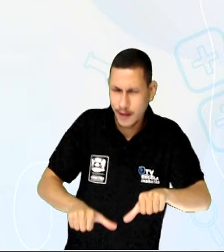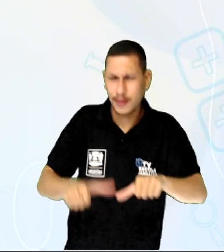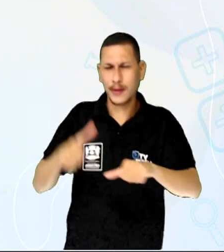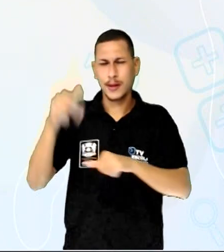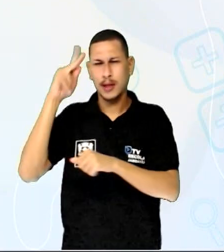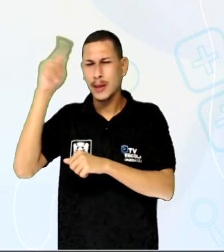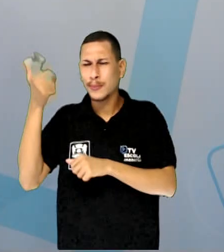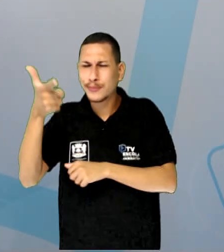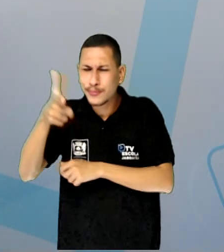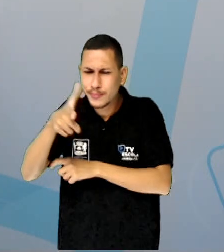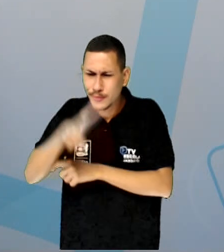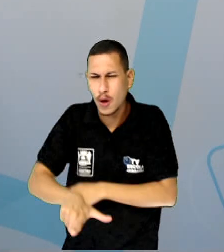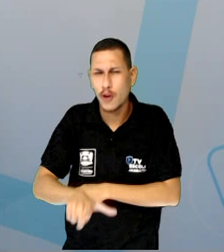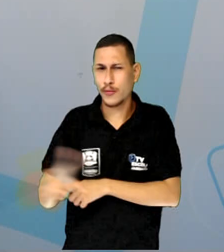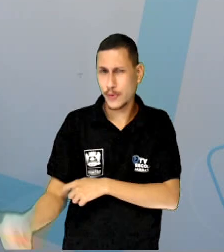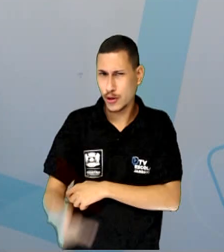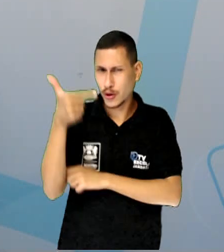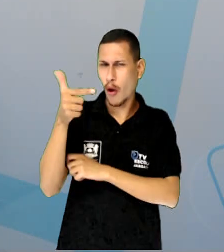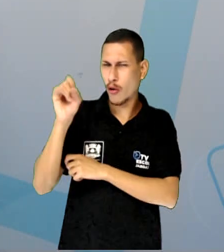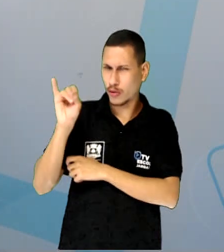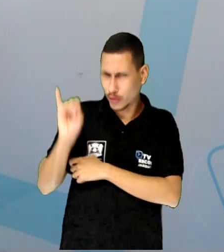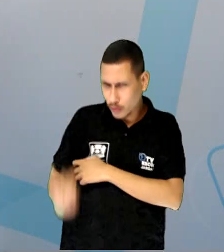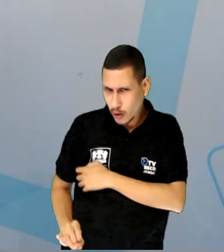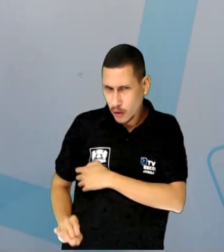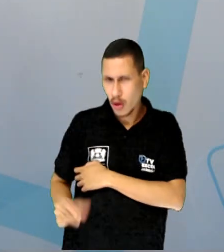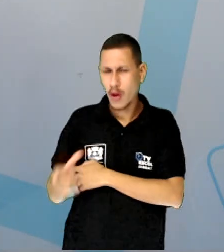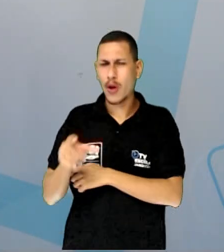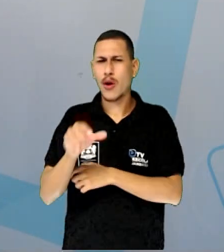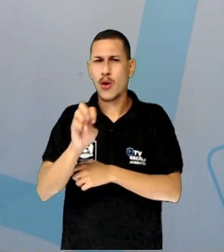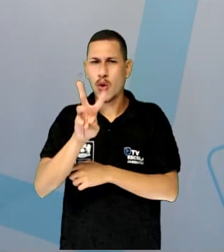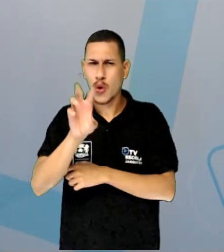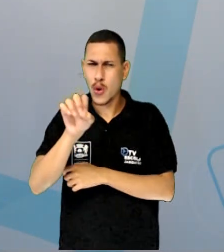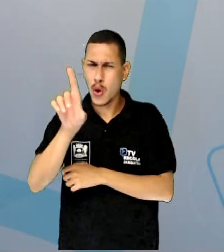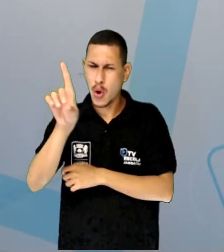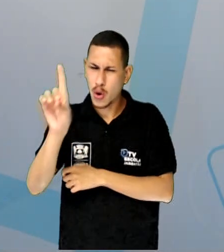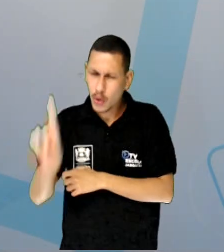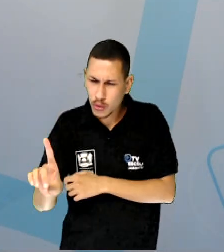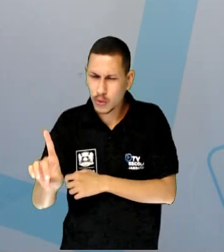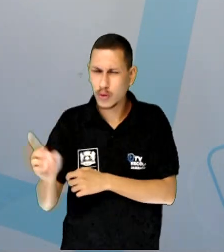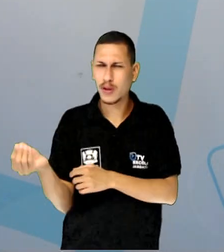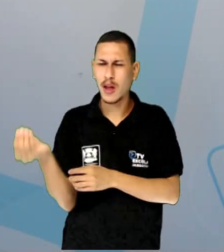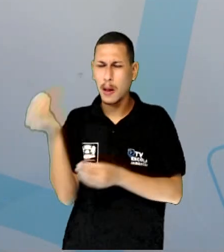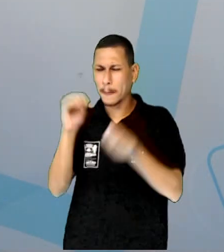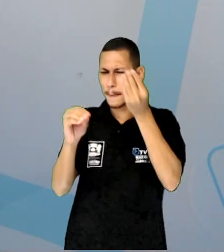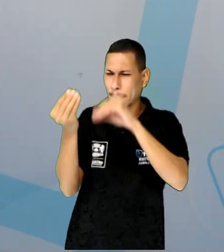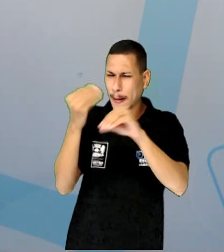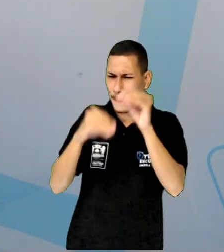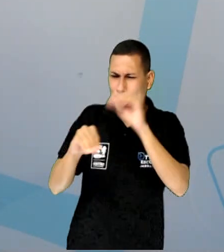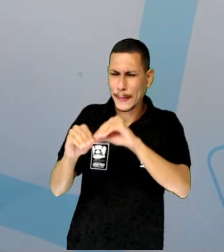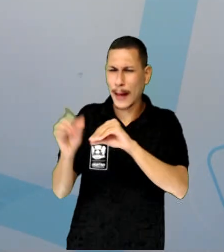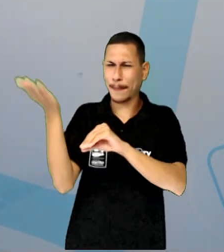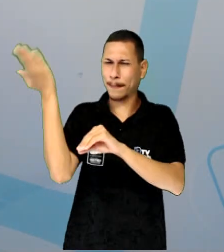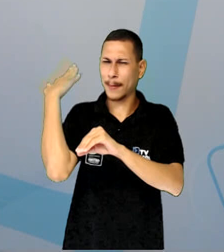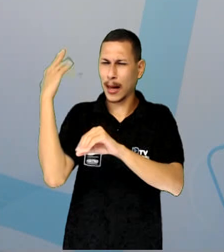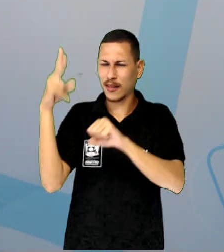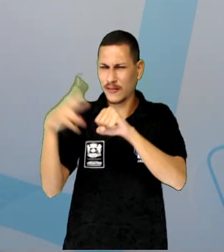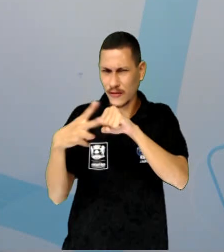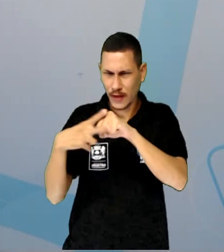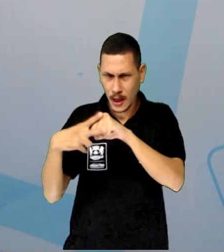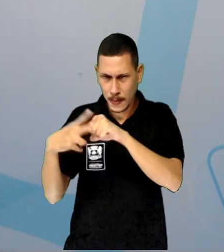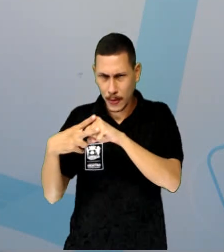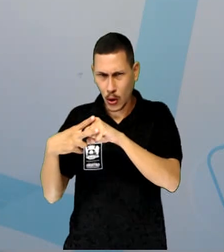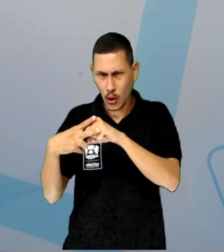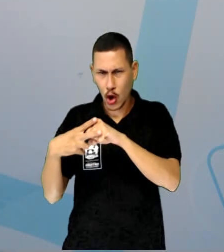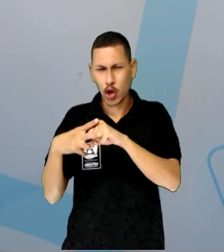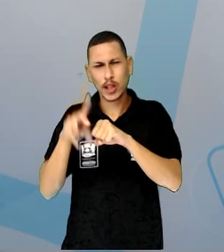que para a second conditional, were vai estar presente em todos os passados do verbo to be.